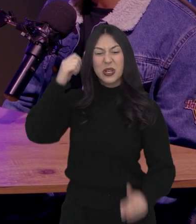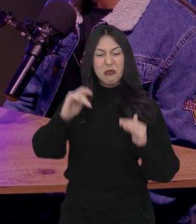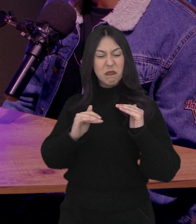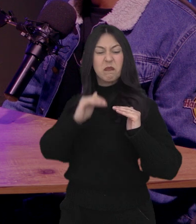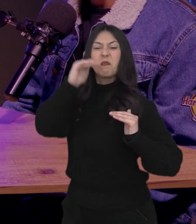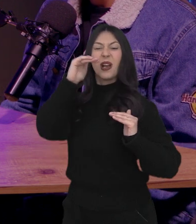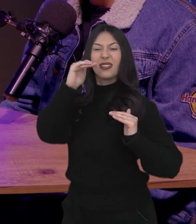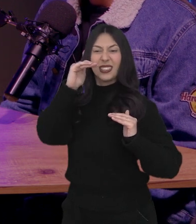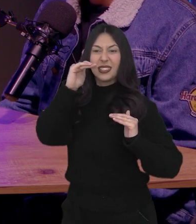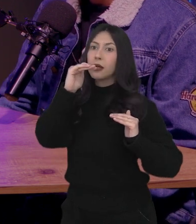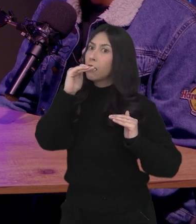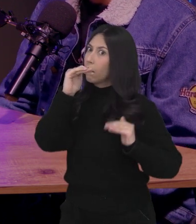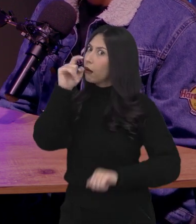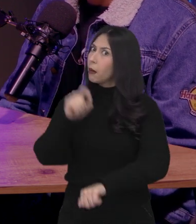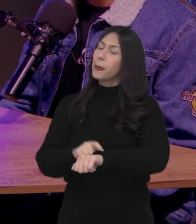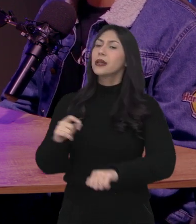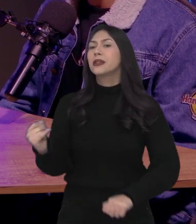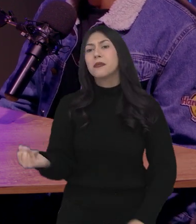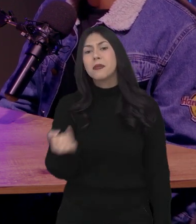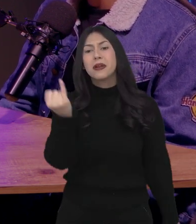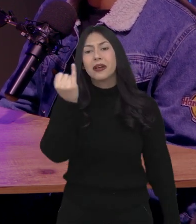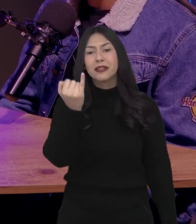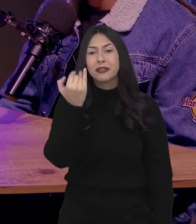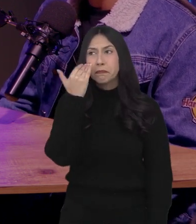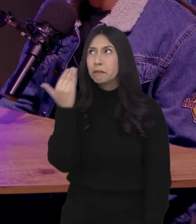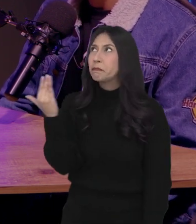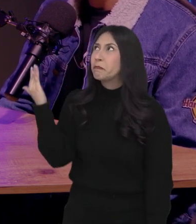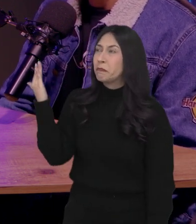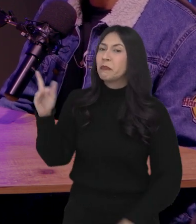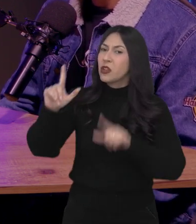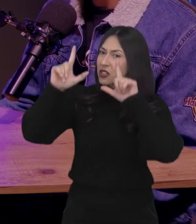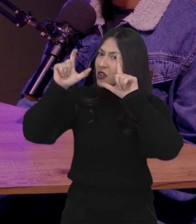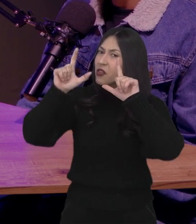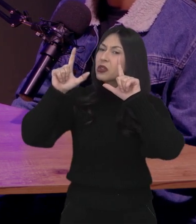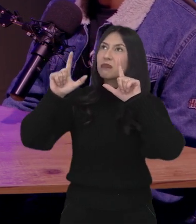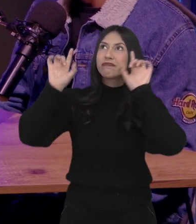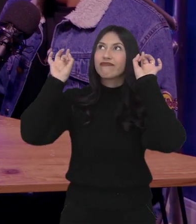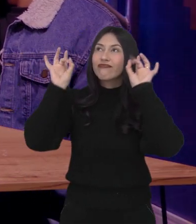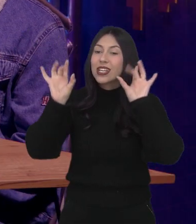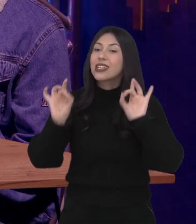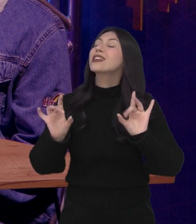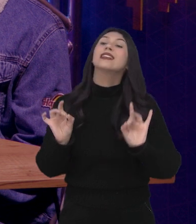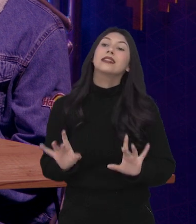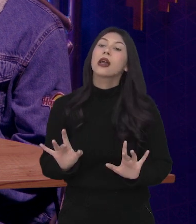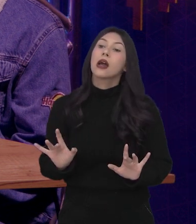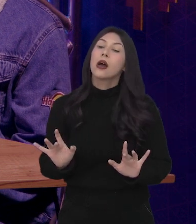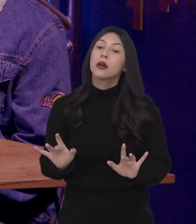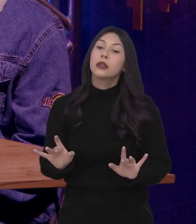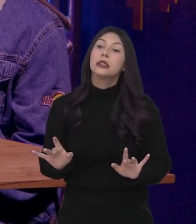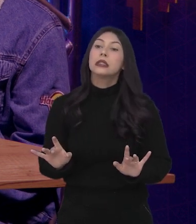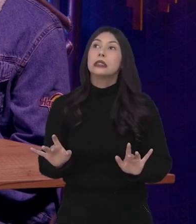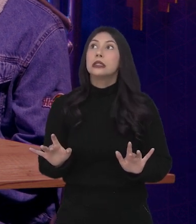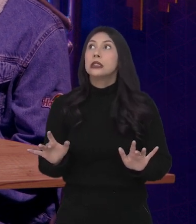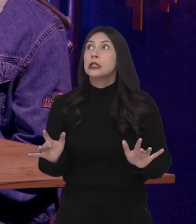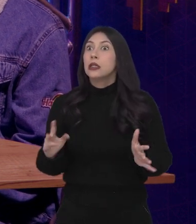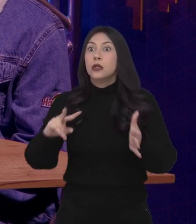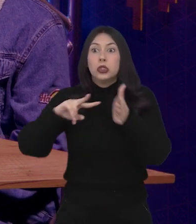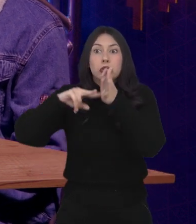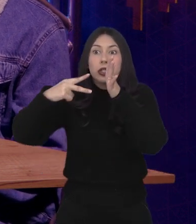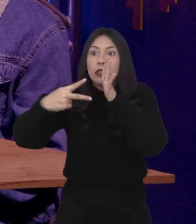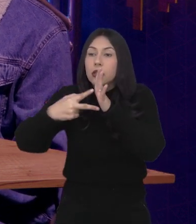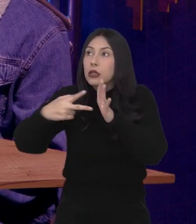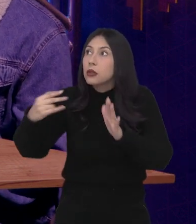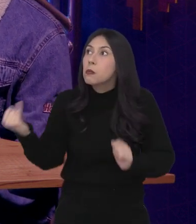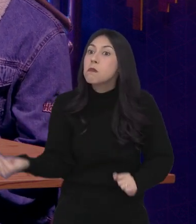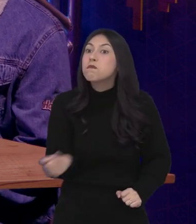acima dele. Né? É um momento muito icônico, essa foto é muito icônica e teve um significado